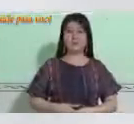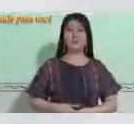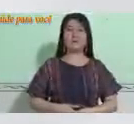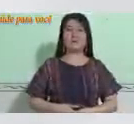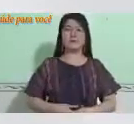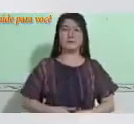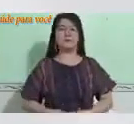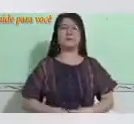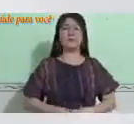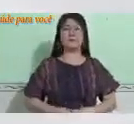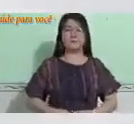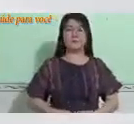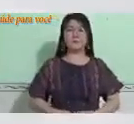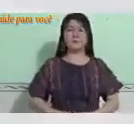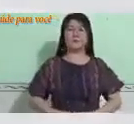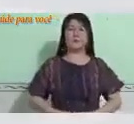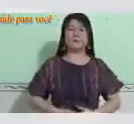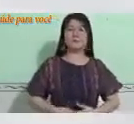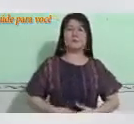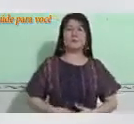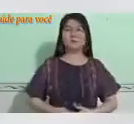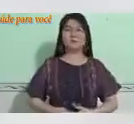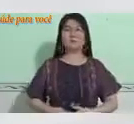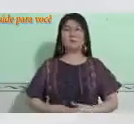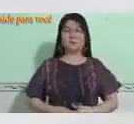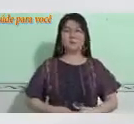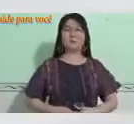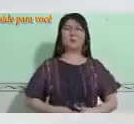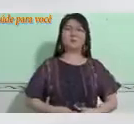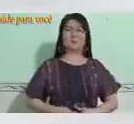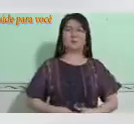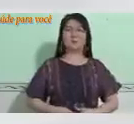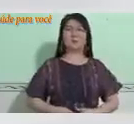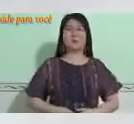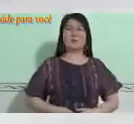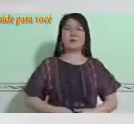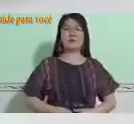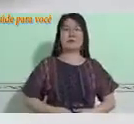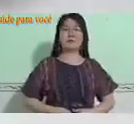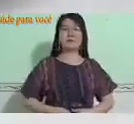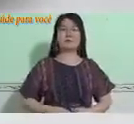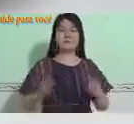Veja como a alimentação e a fisioterapia podem ajudar no vídeo Ezeger.